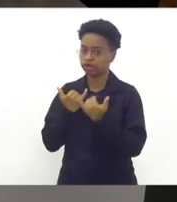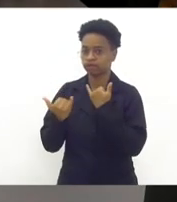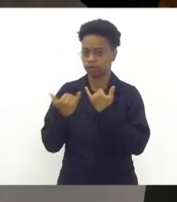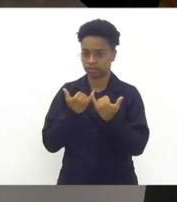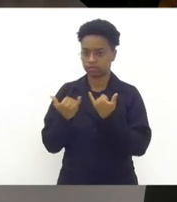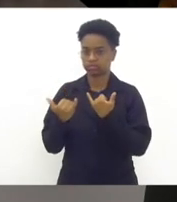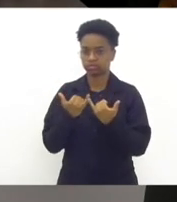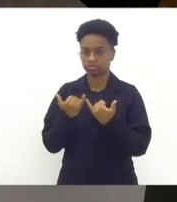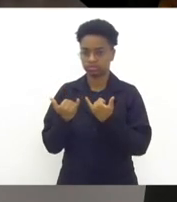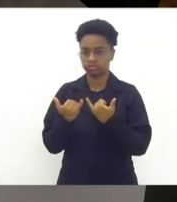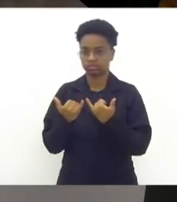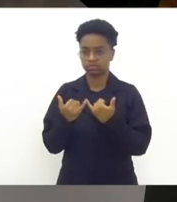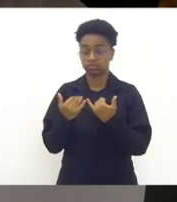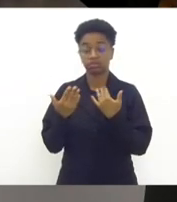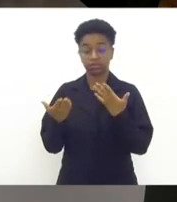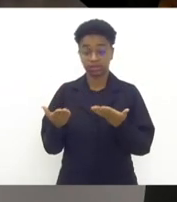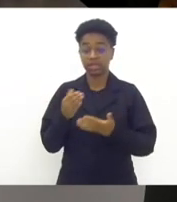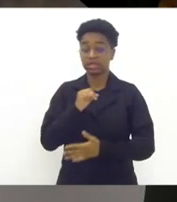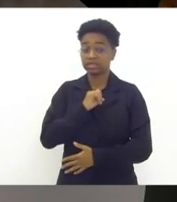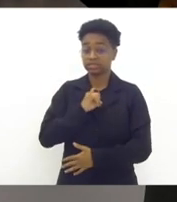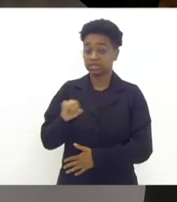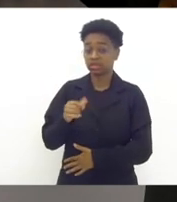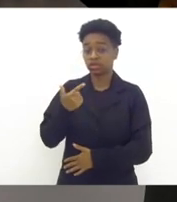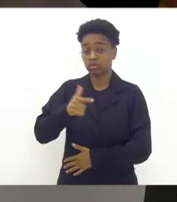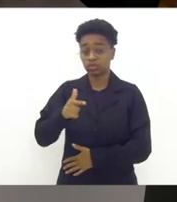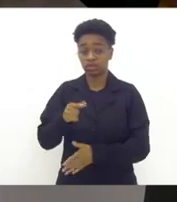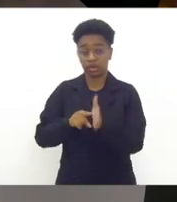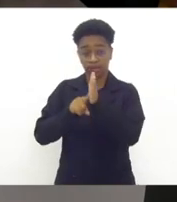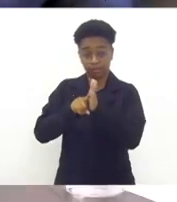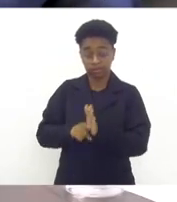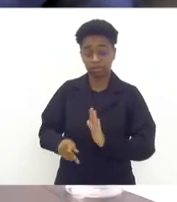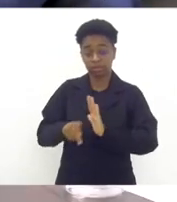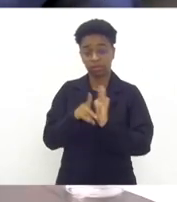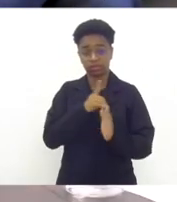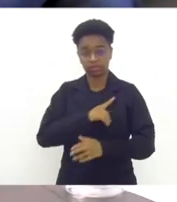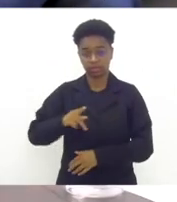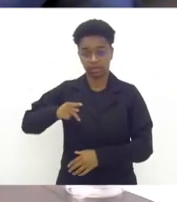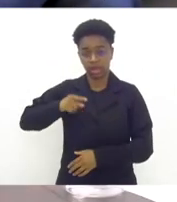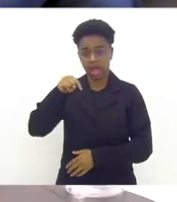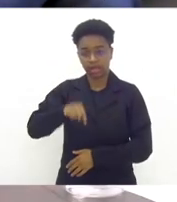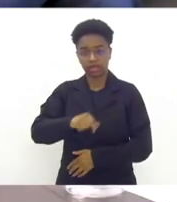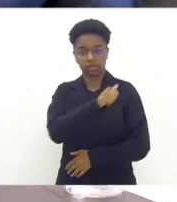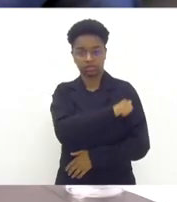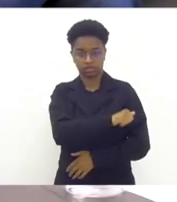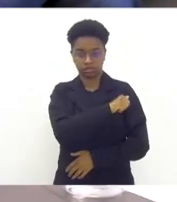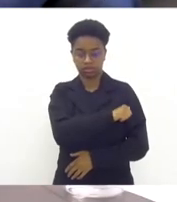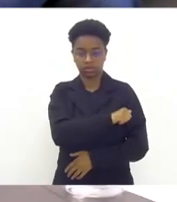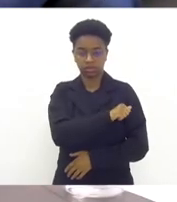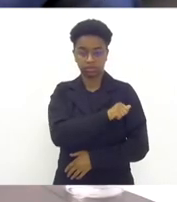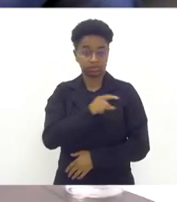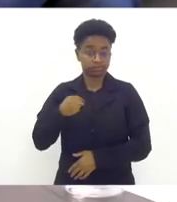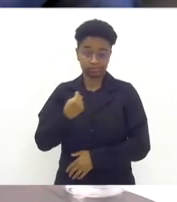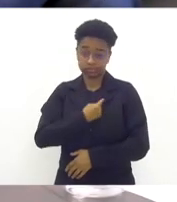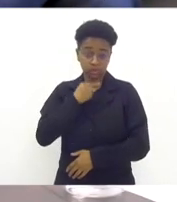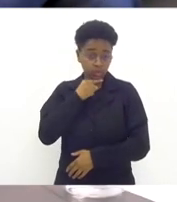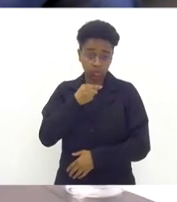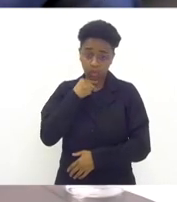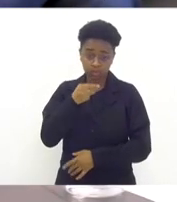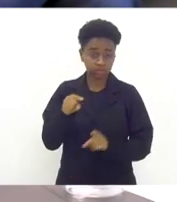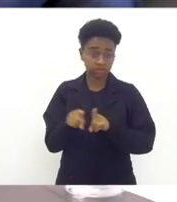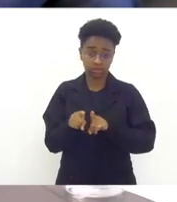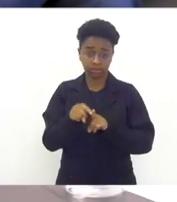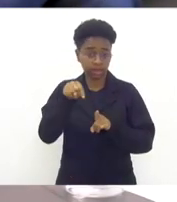dados estatísticos. Se não fosse um levantamento da Defensoria Pública do Estado do Rio de Janeiro, sequer essa